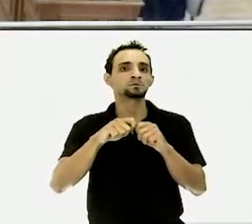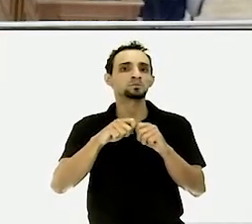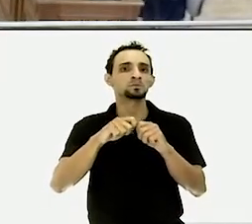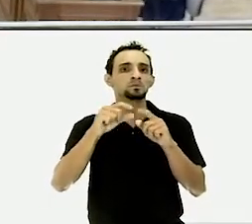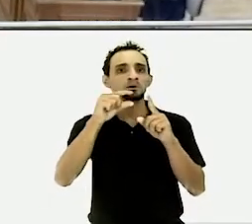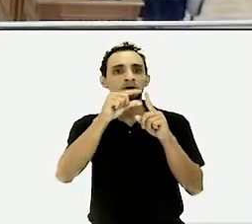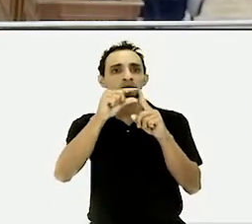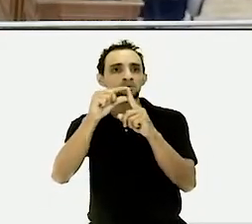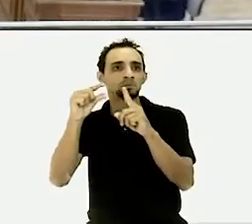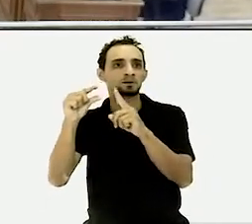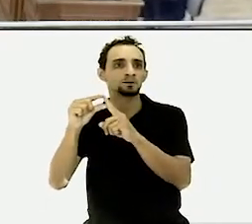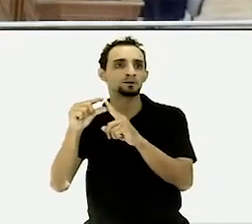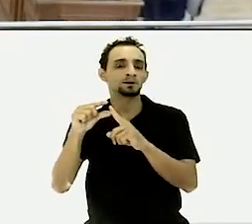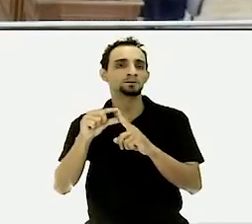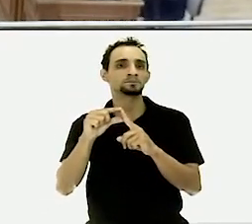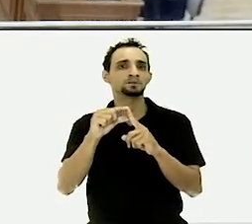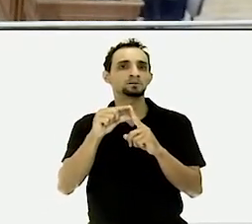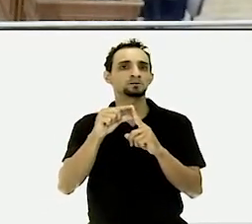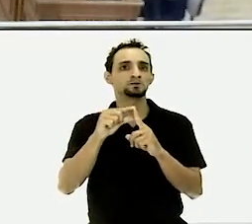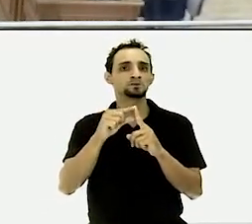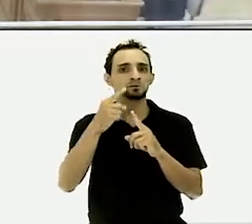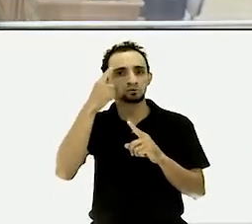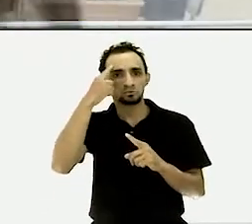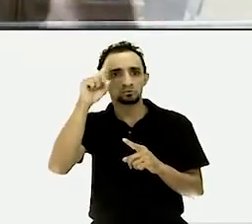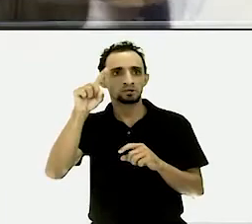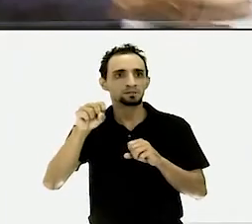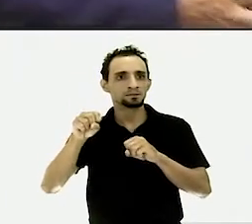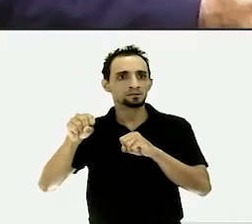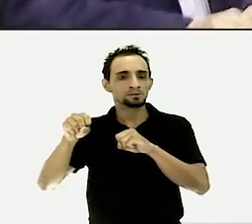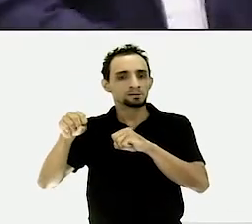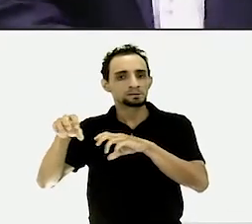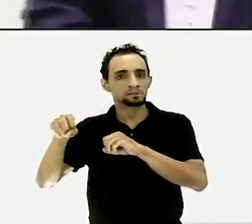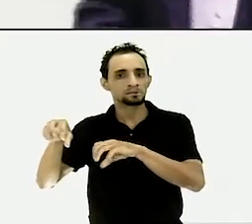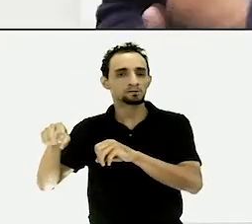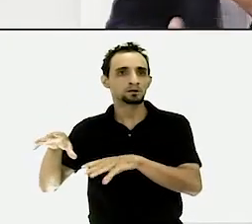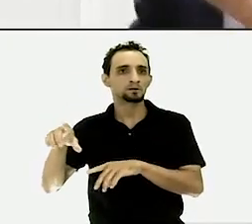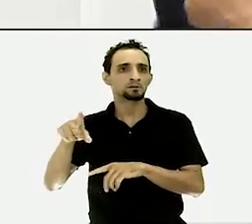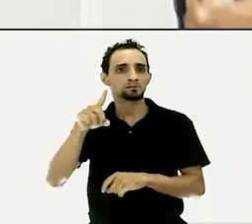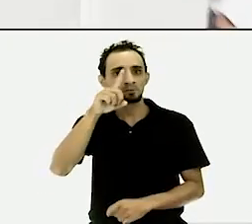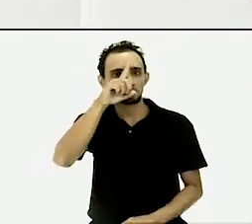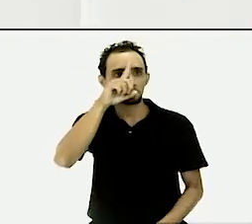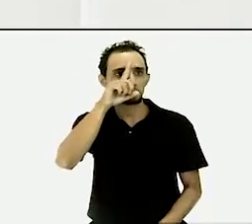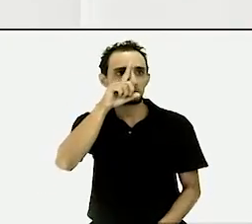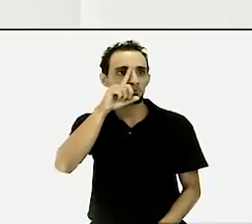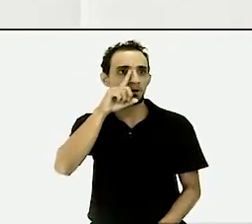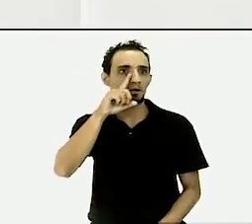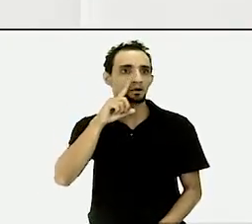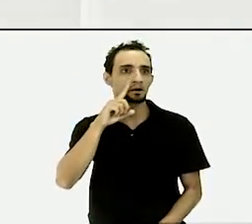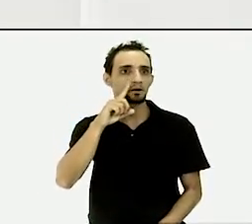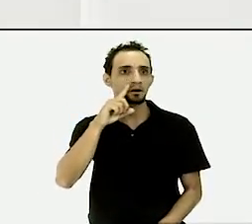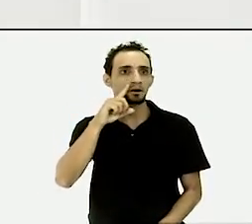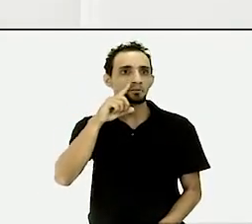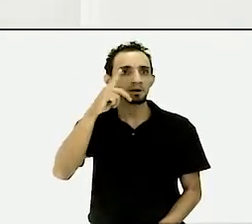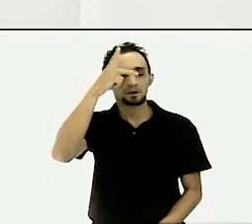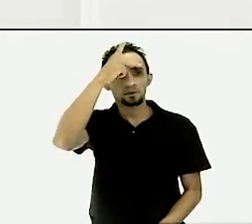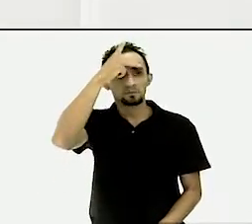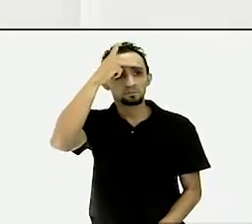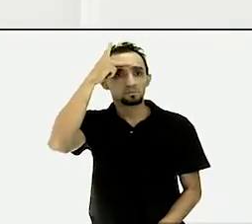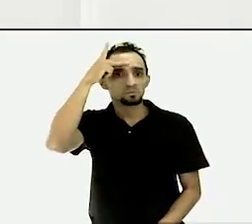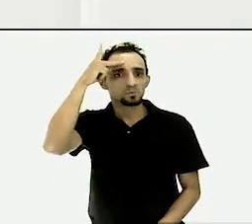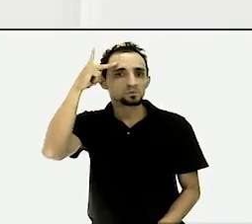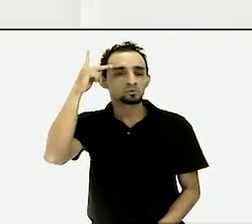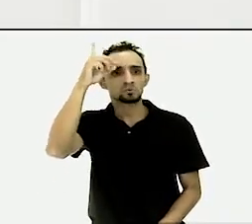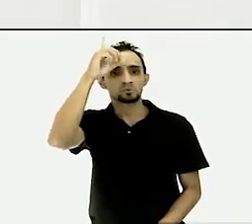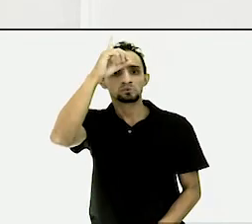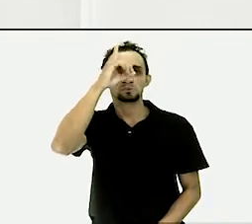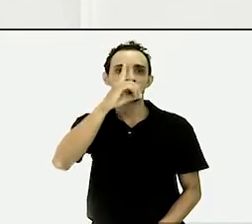Auro pegou, eu costumo falar que pegou eu para garganta, vamos lá no CAPS, pegou na marra, não adianta nada isso aí não, Auro. Adianta, estou dando